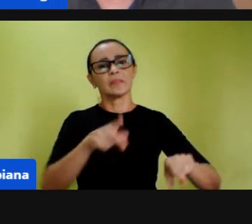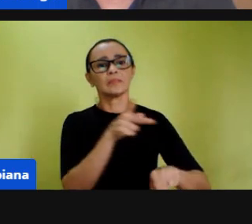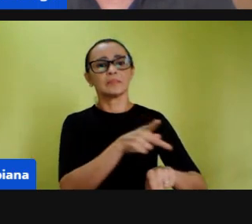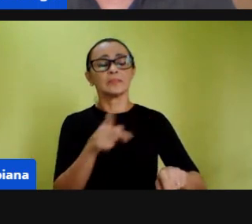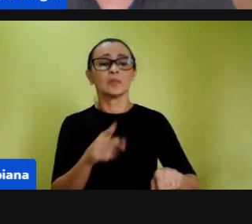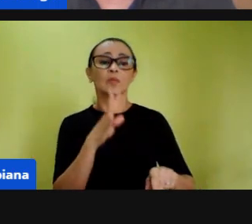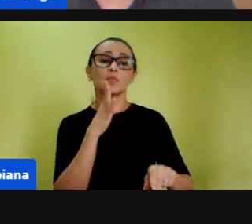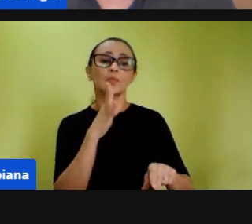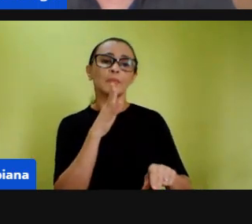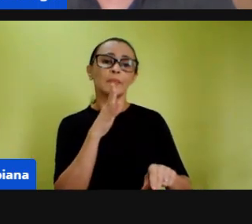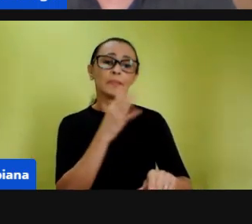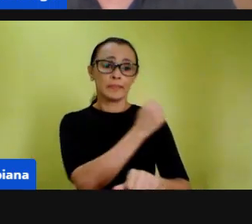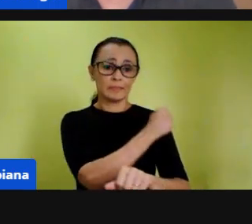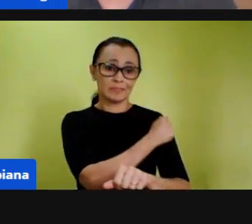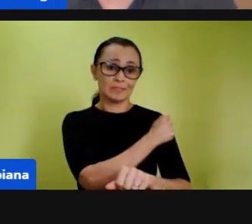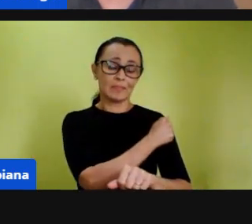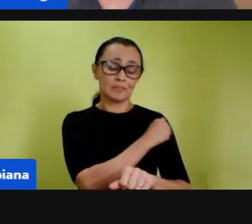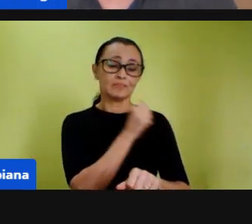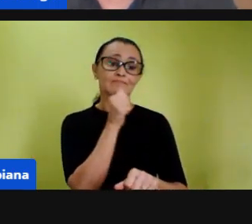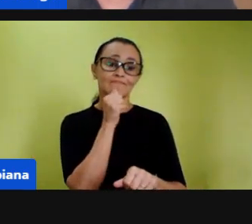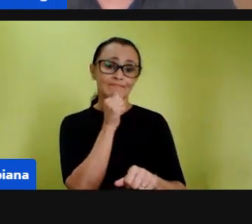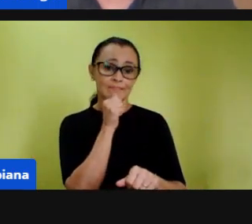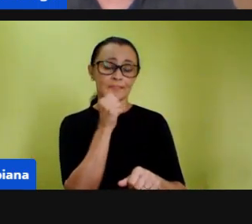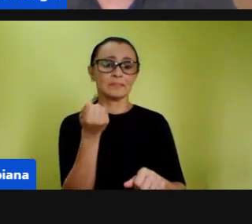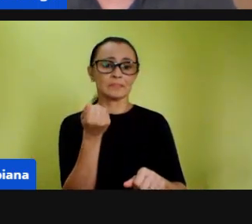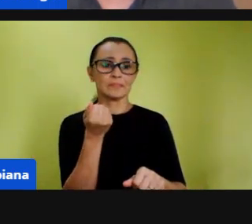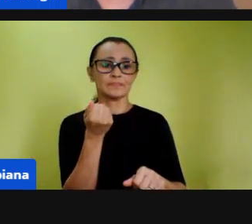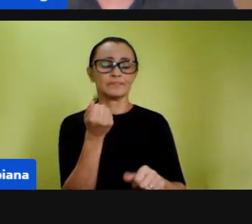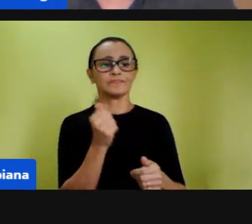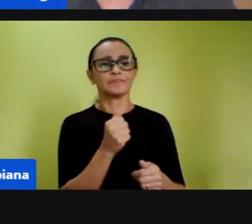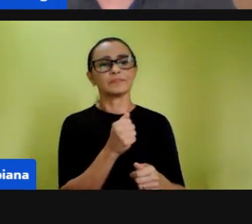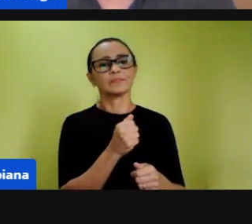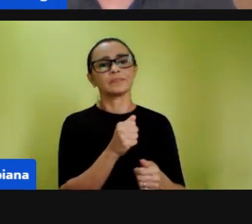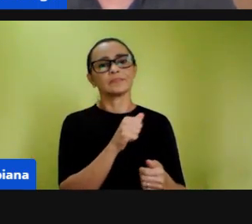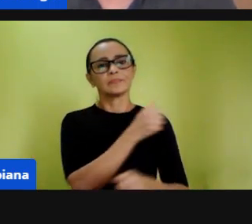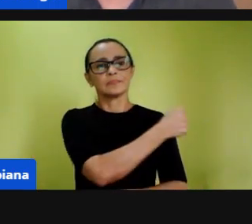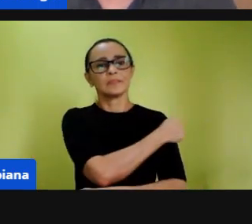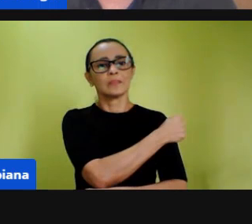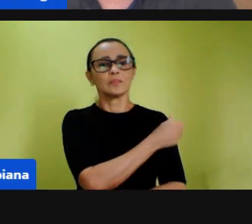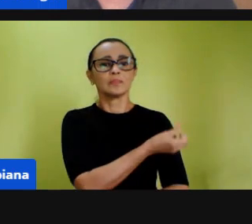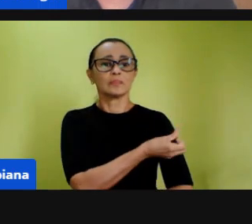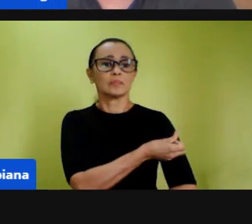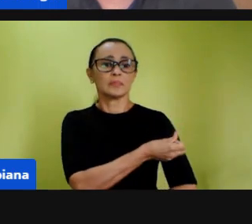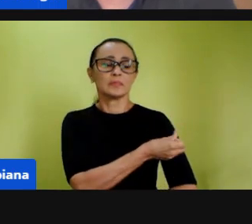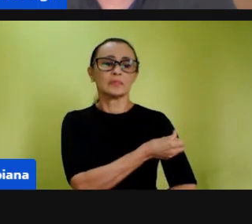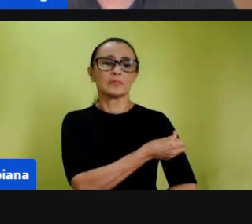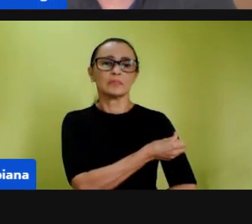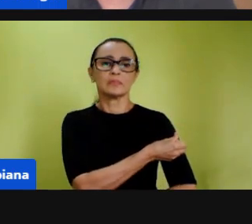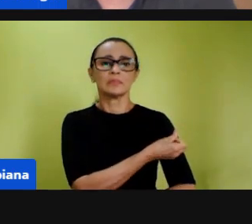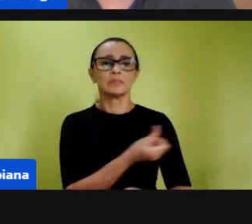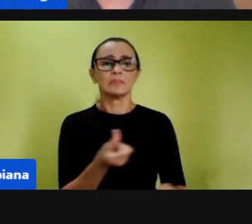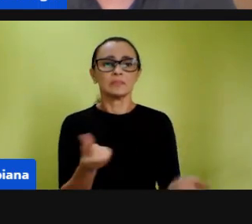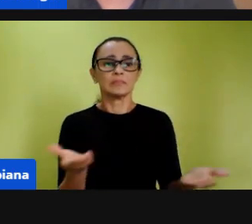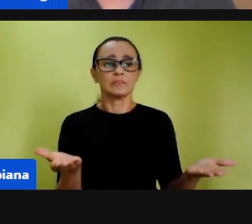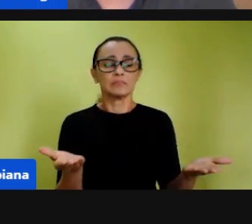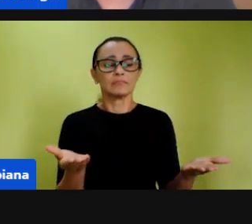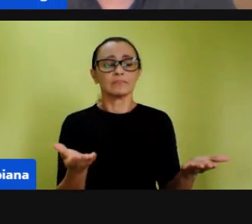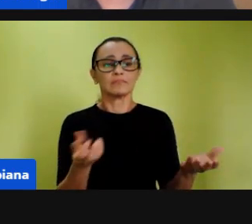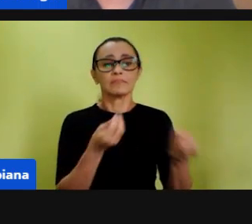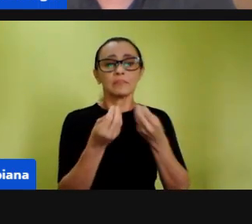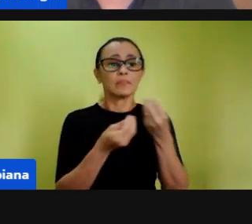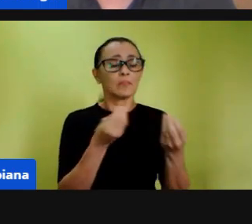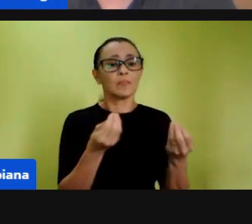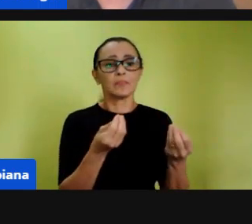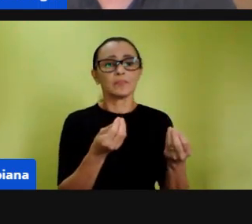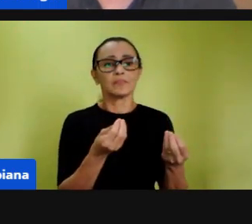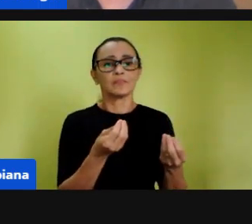história, né, o aluno do sexto ano chega, né, com professores especialistas, né, nas suas respectivas áreas, então ele não